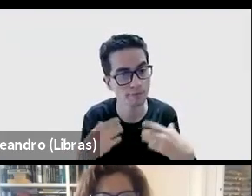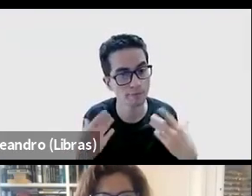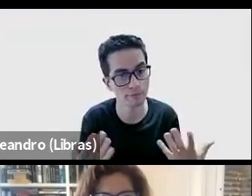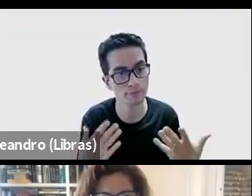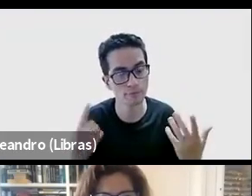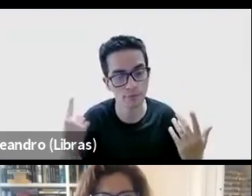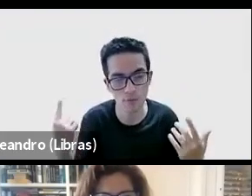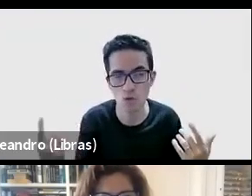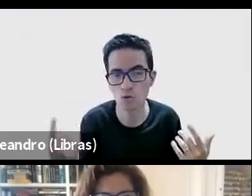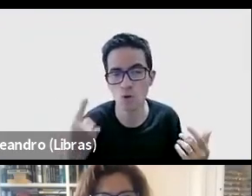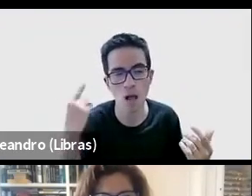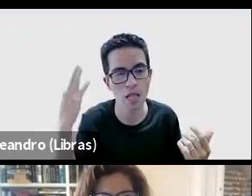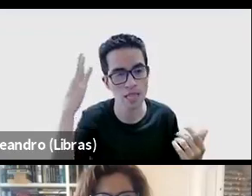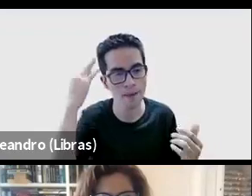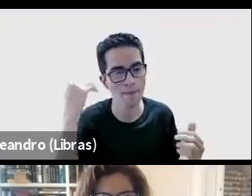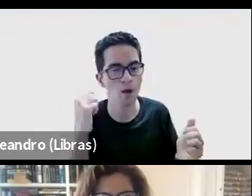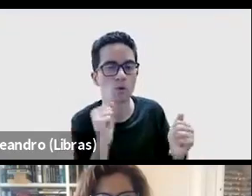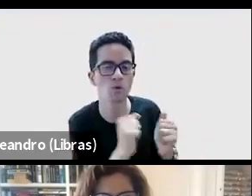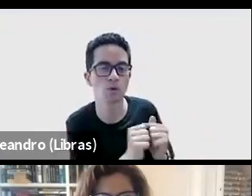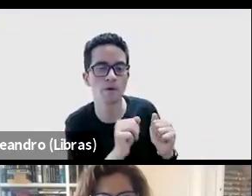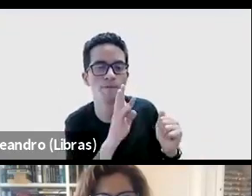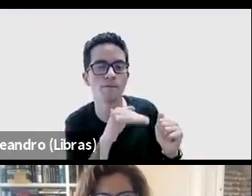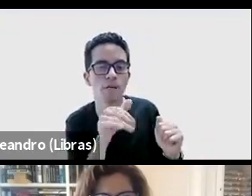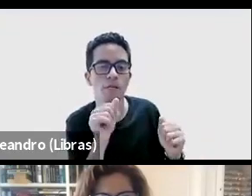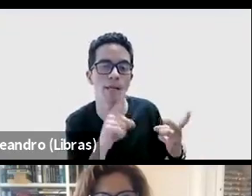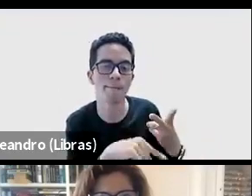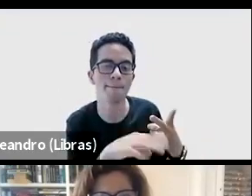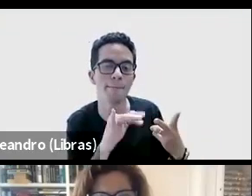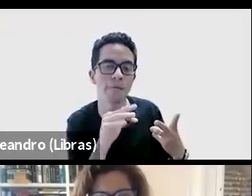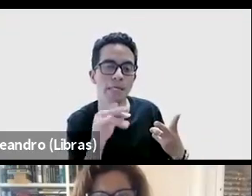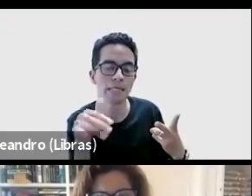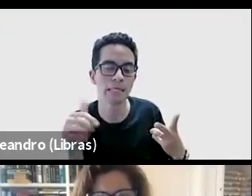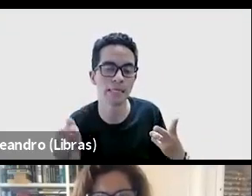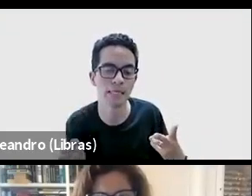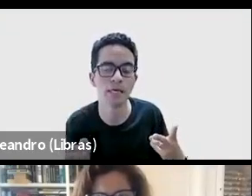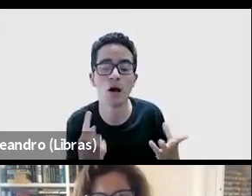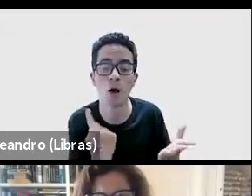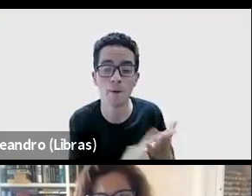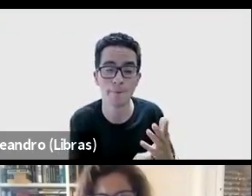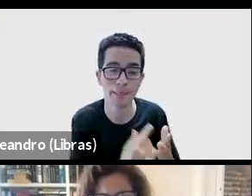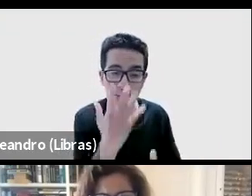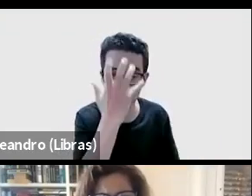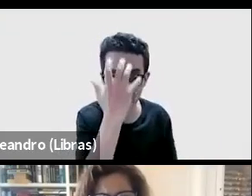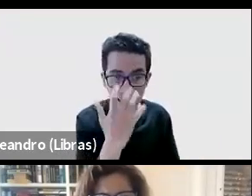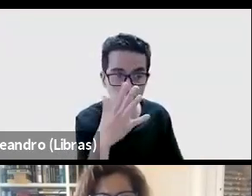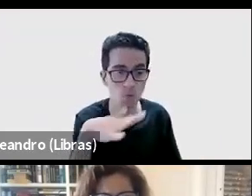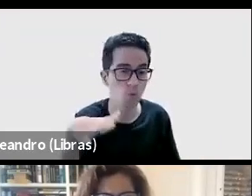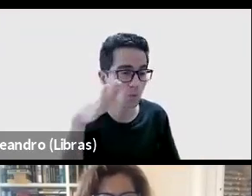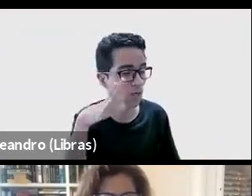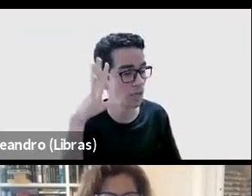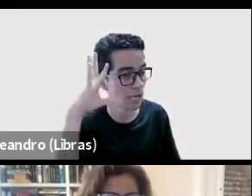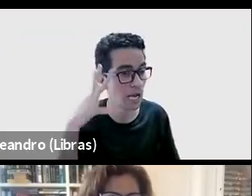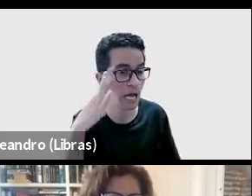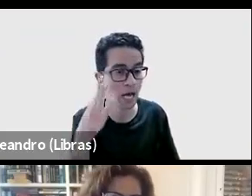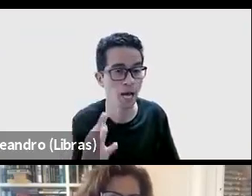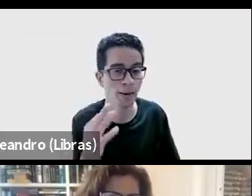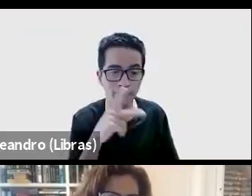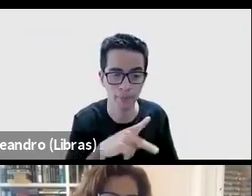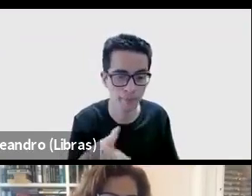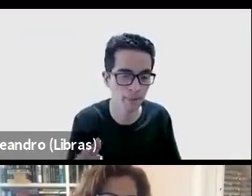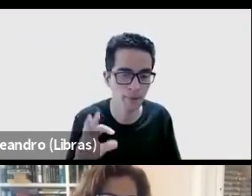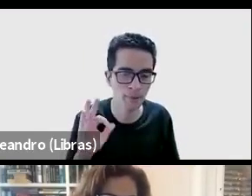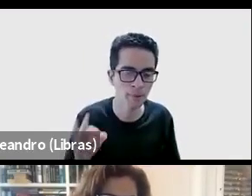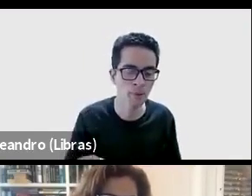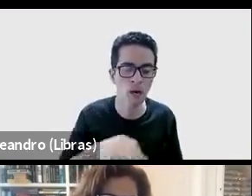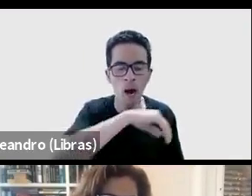estando, né, com a Fernanda, com a Maria Cecília, né, que tem esse compromisso também super forte com a formação de professores, a gente vê que esse é um